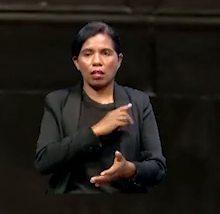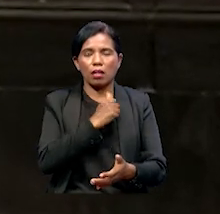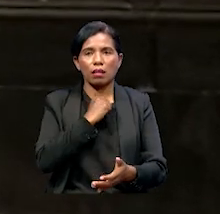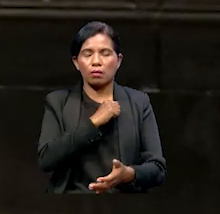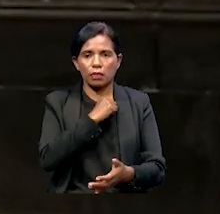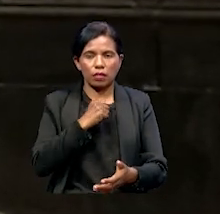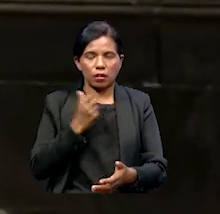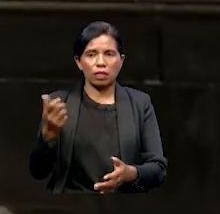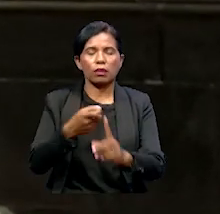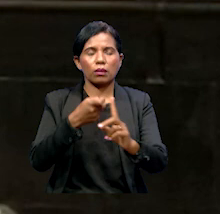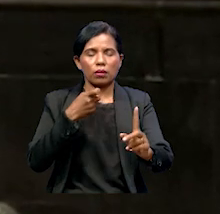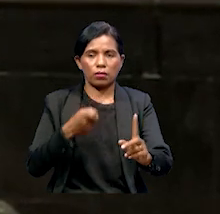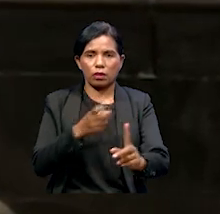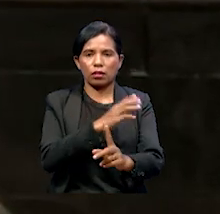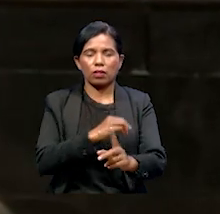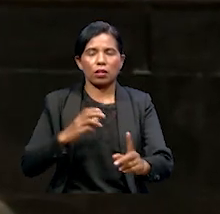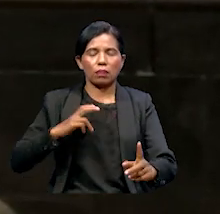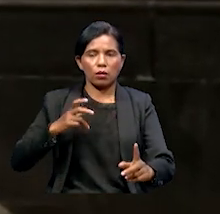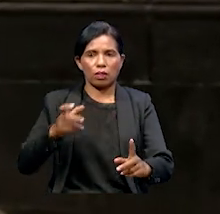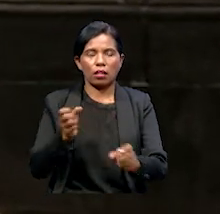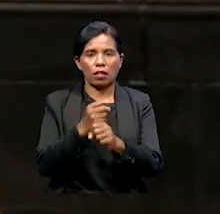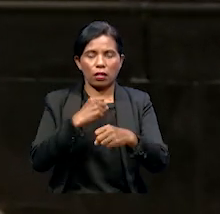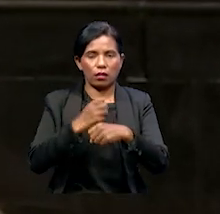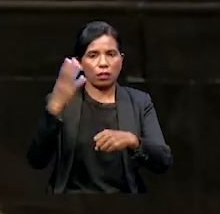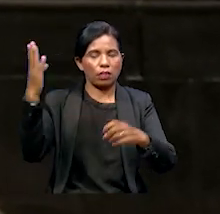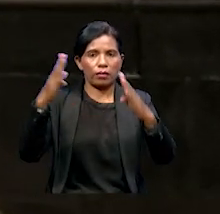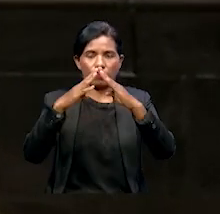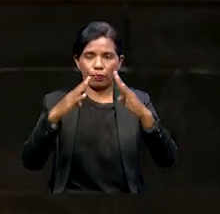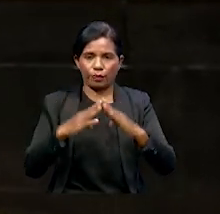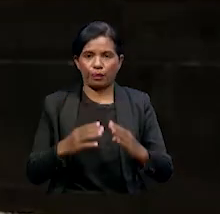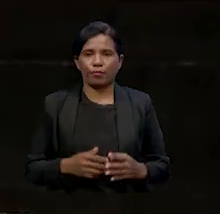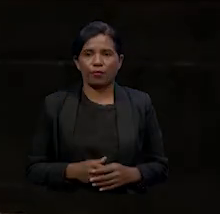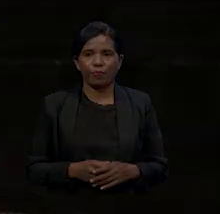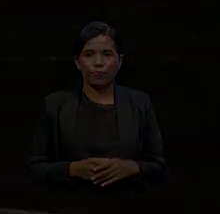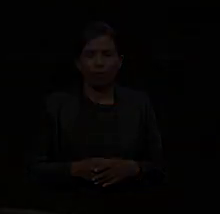Portugal, nebe halau missão e a Vaticano. Equipo cobertura, Gemen.